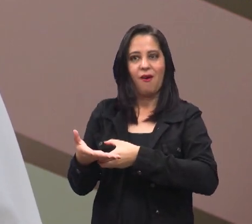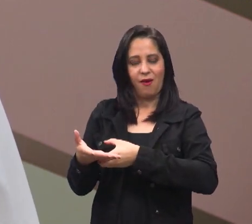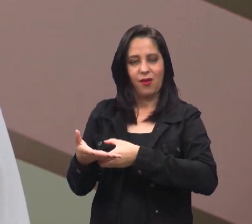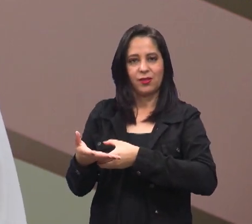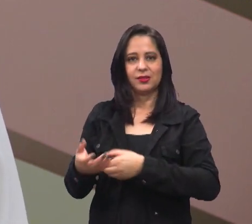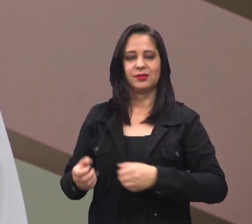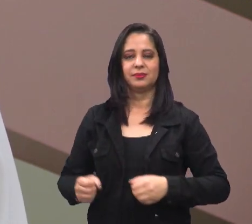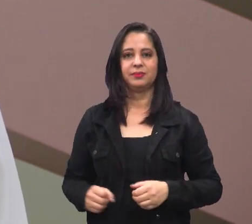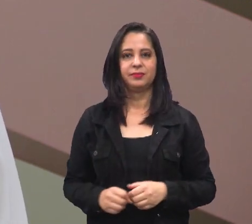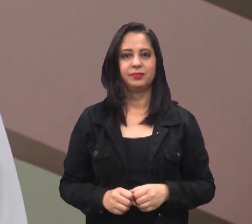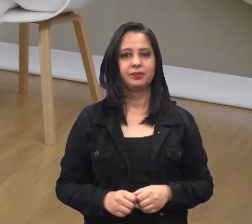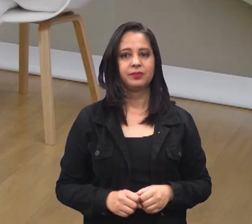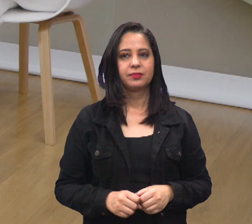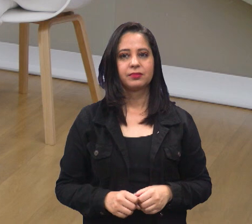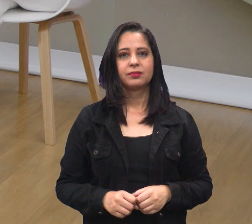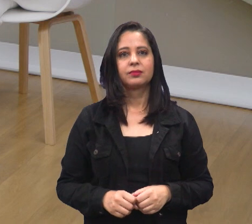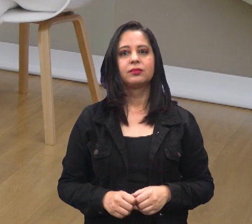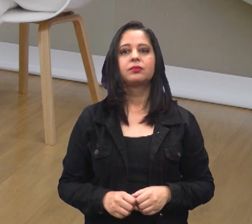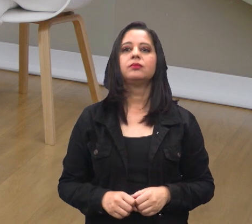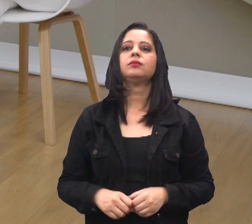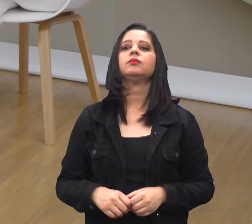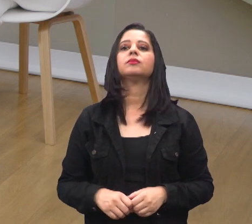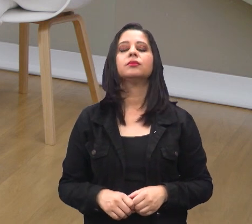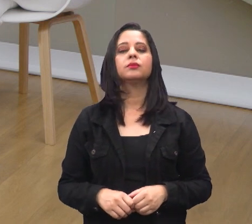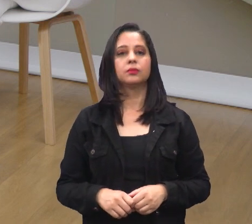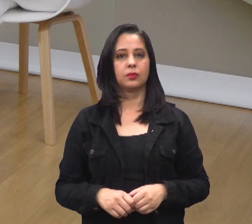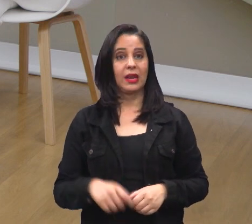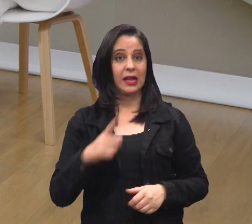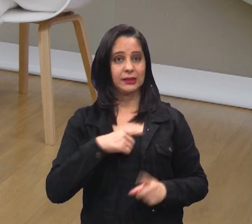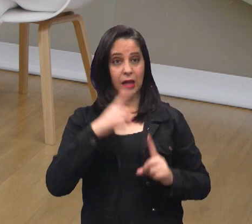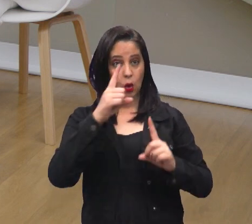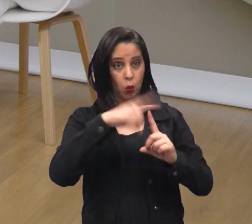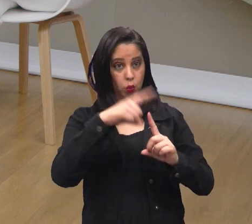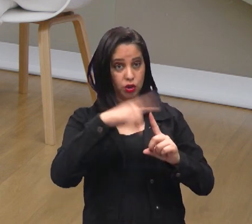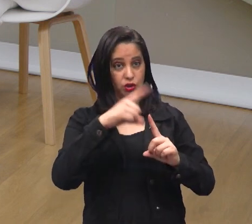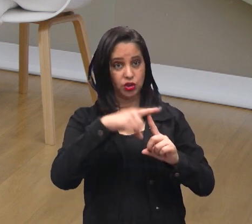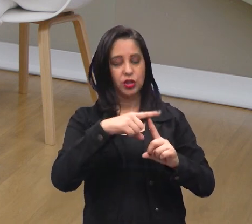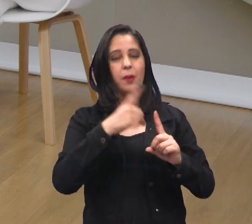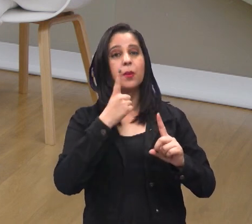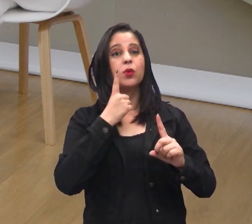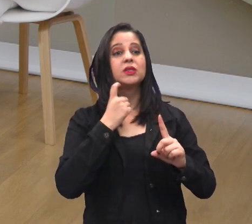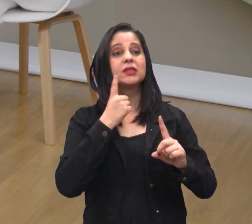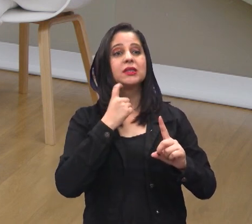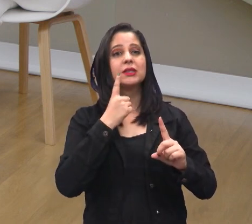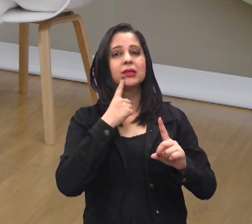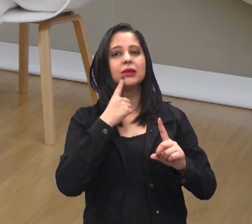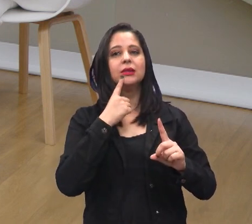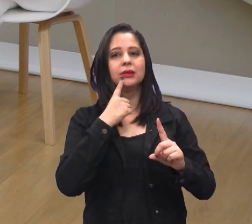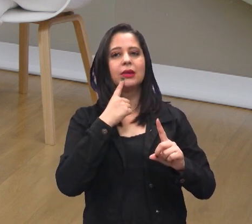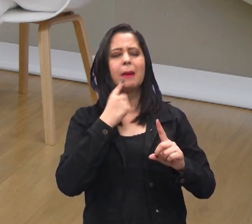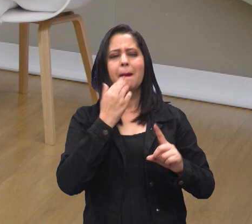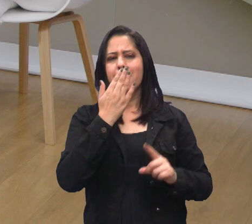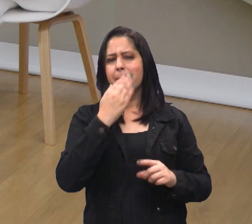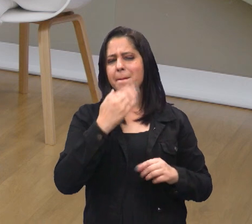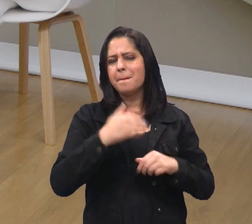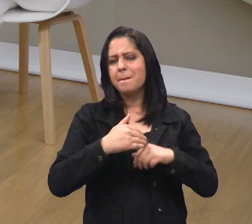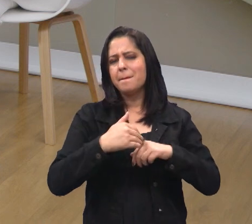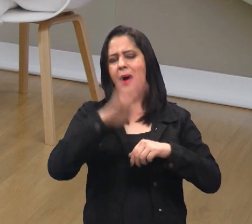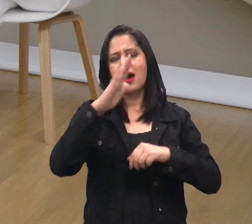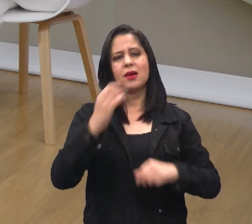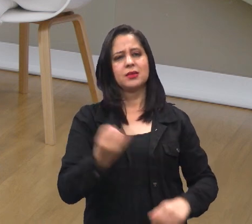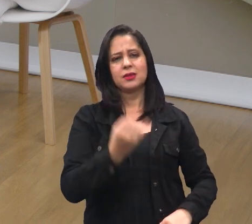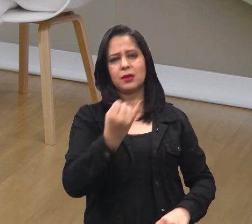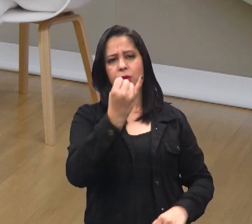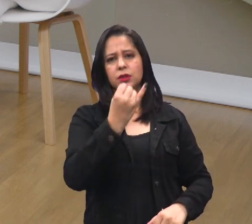renovar. Entendi, perfeito. E tem um tipo sanguíneo que ele é mais procurado nos bancos, nos hemocentros, é